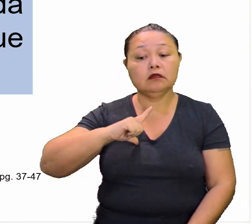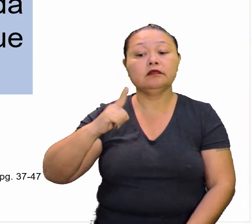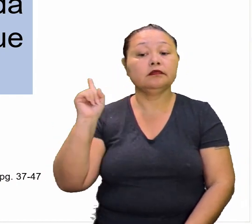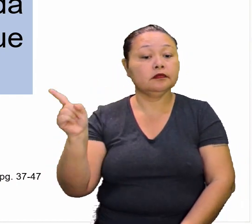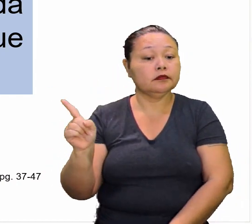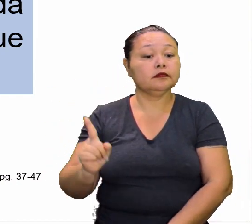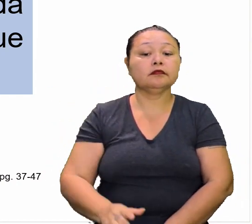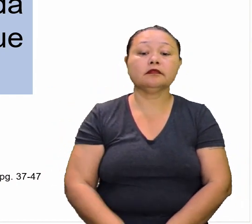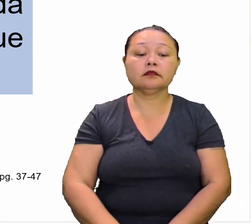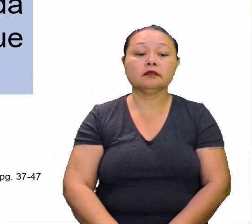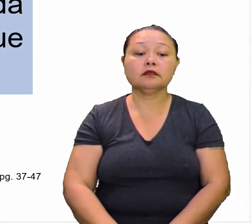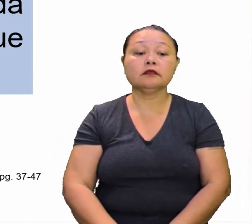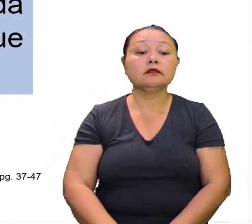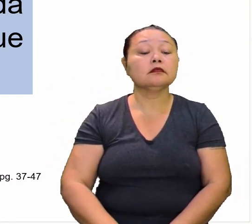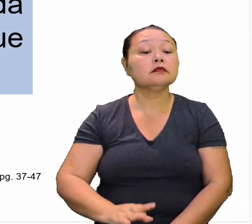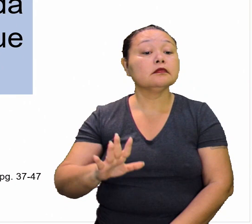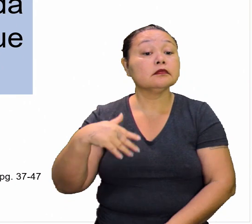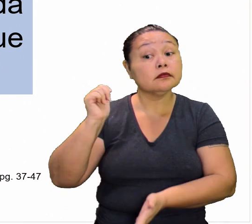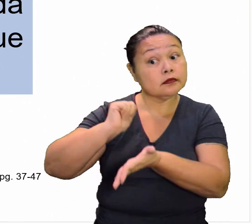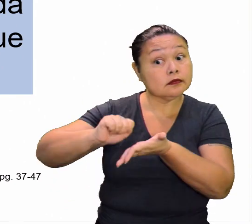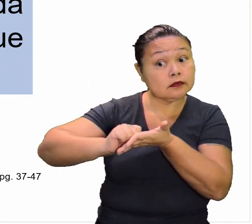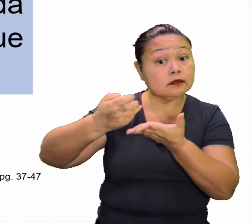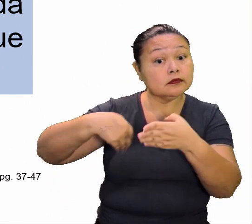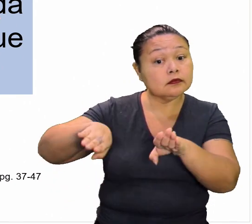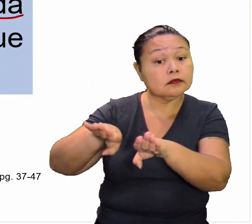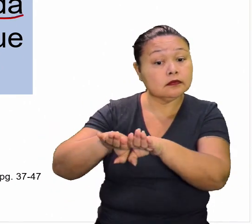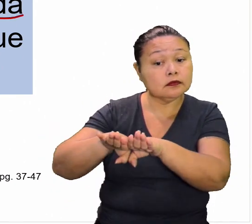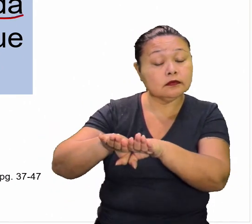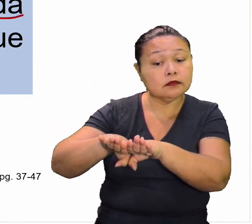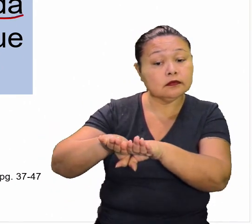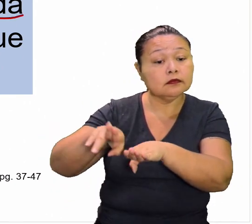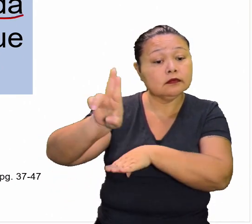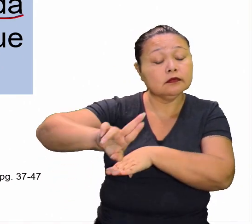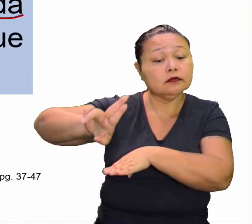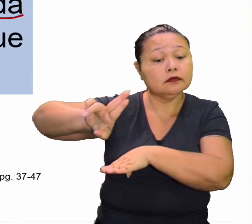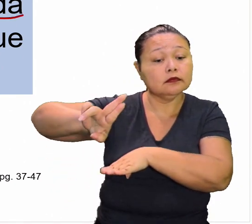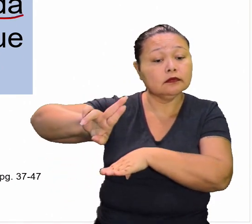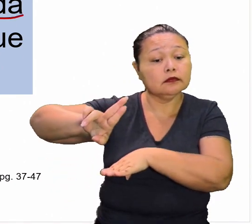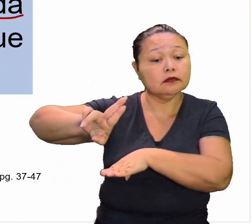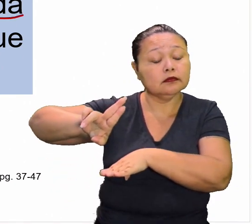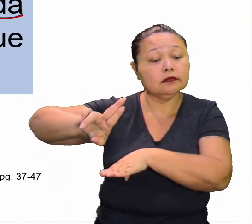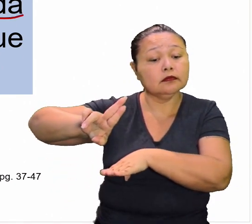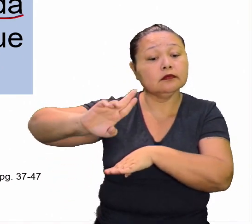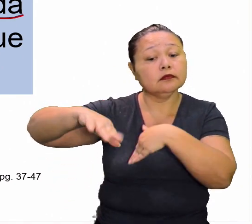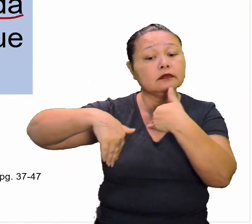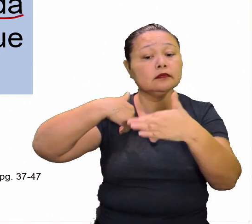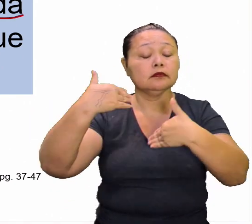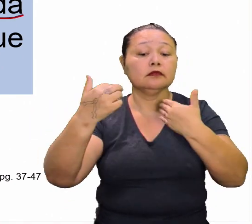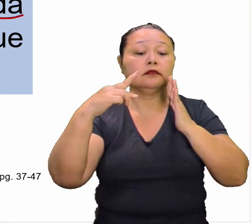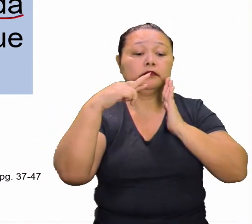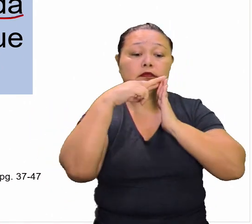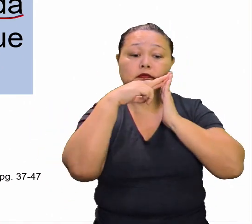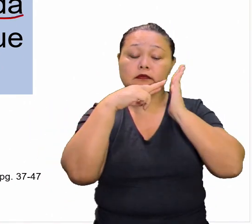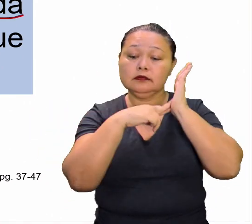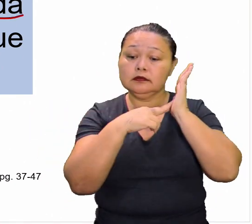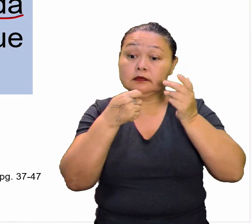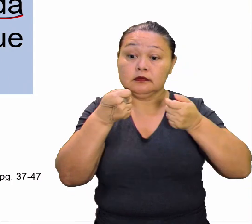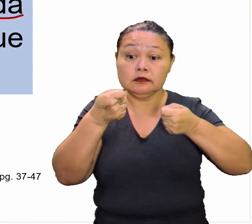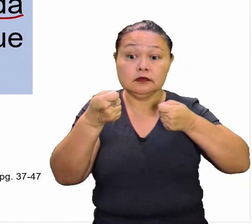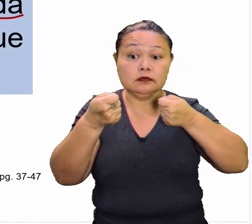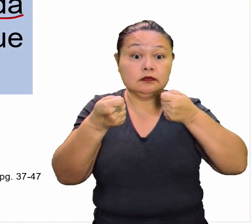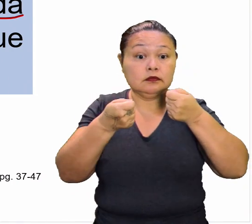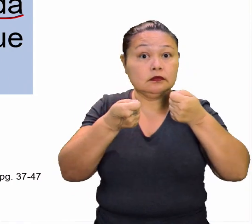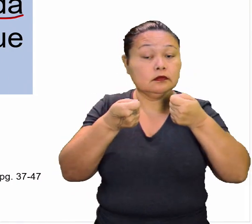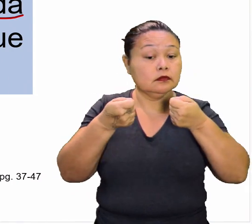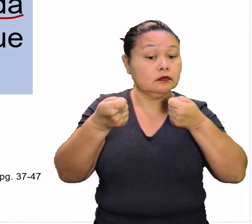Mesopotâmia. A escrita também, ela passou a ser utilizada para preservar as